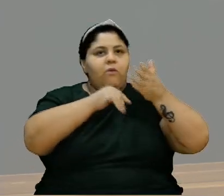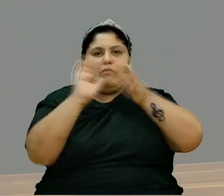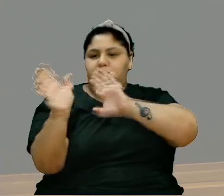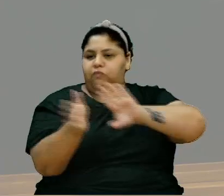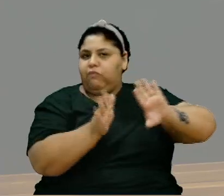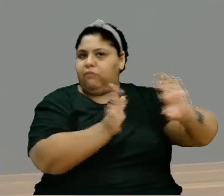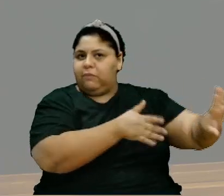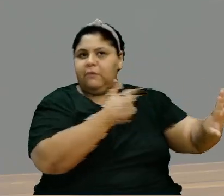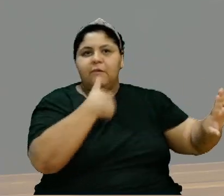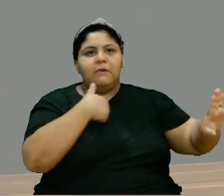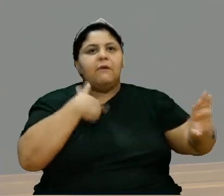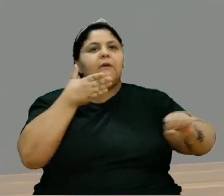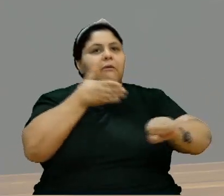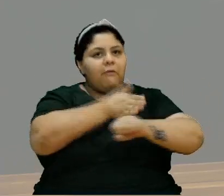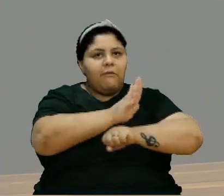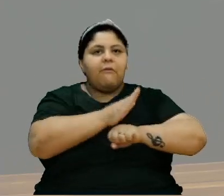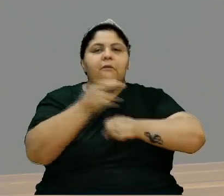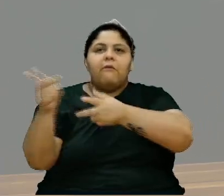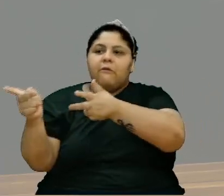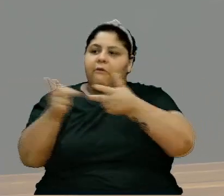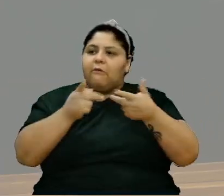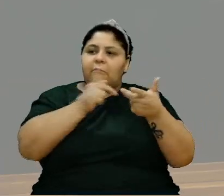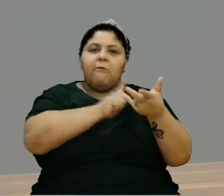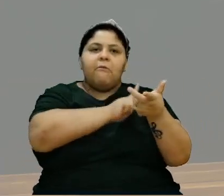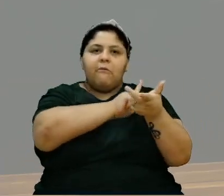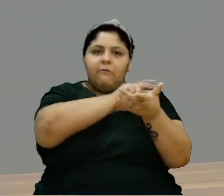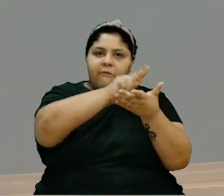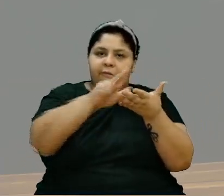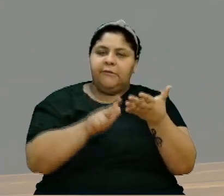eu já participei, já visitei várias